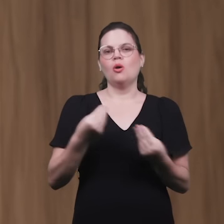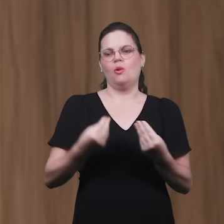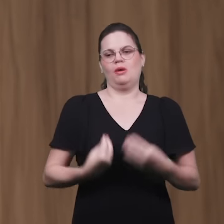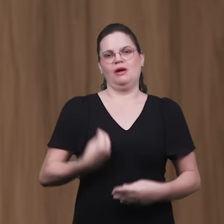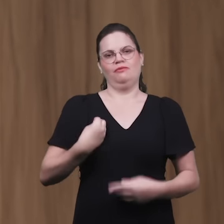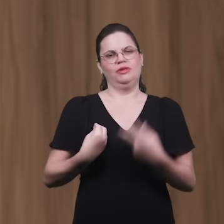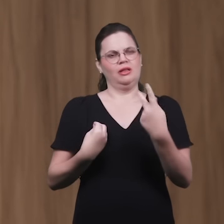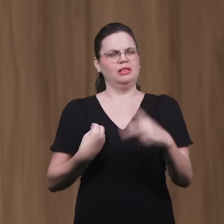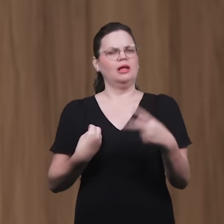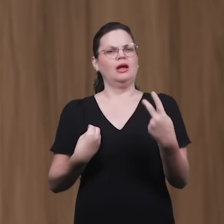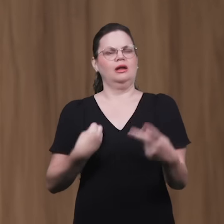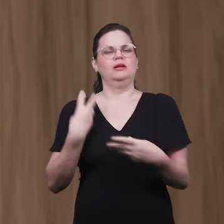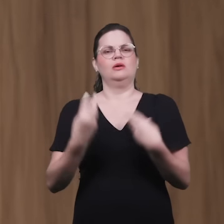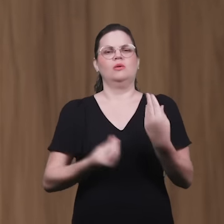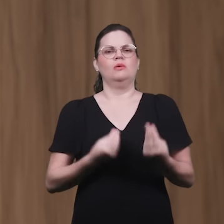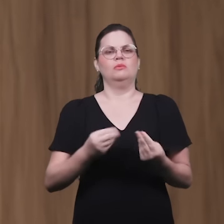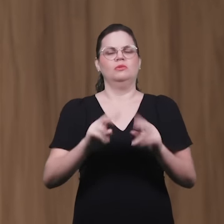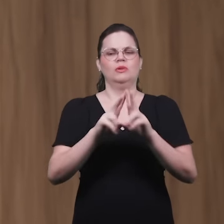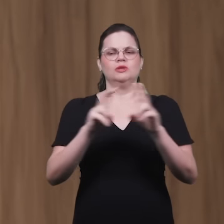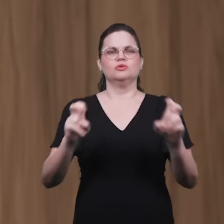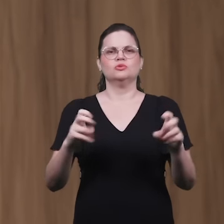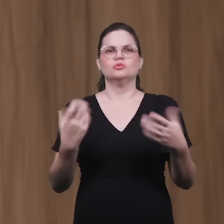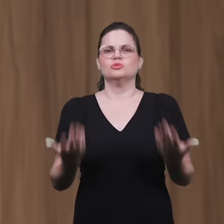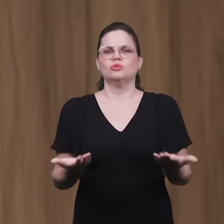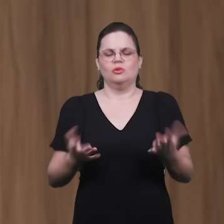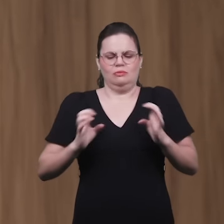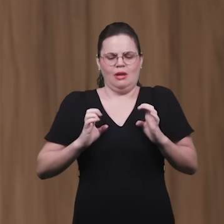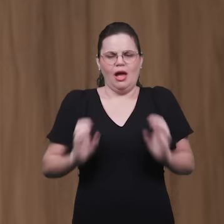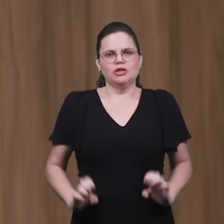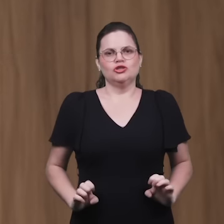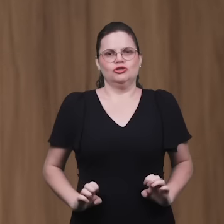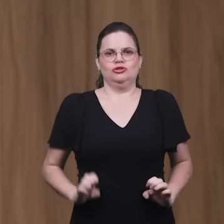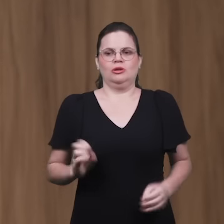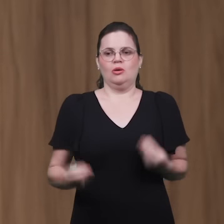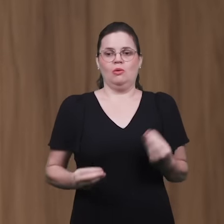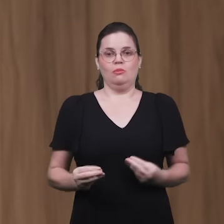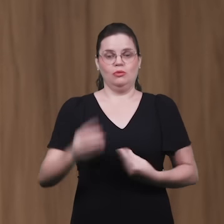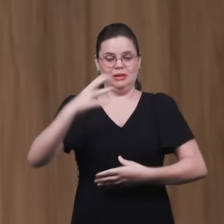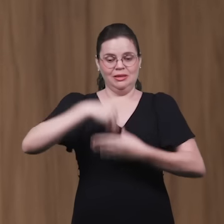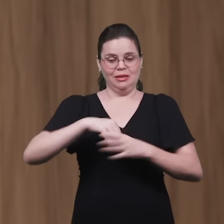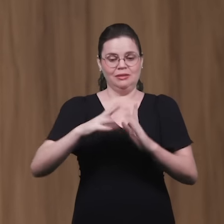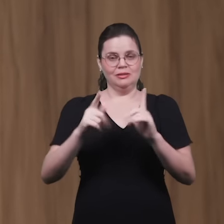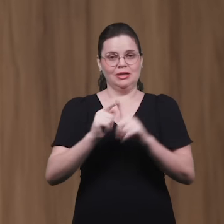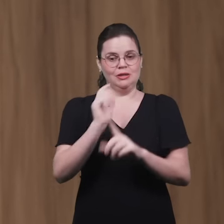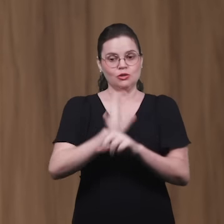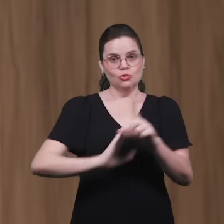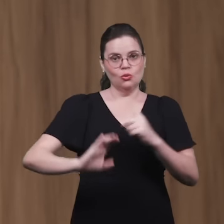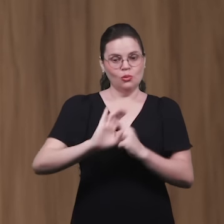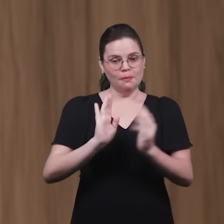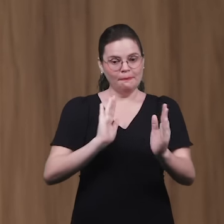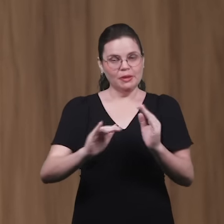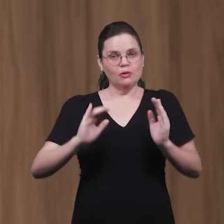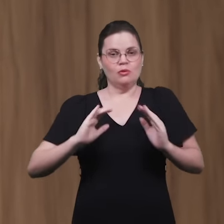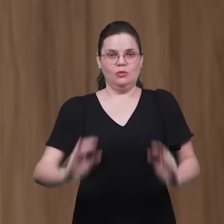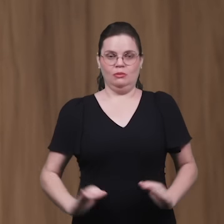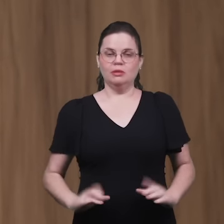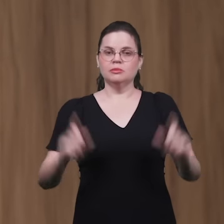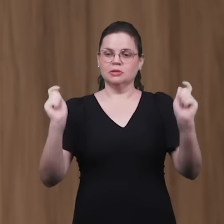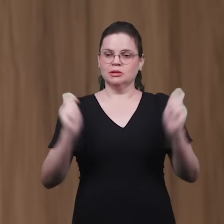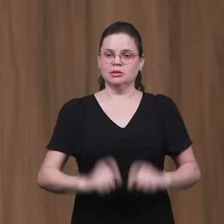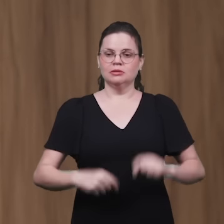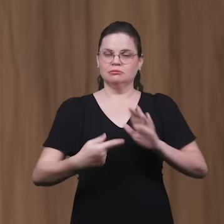ser feito a nível de algo assim, vamos dizer, ético, comportamental e que